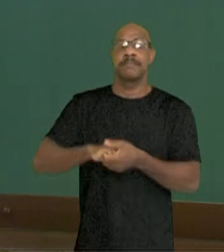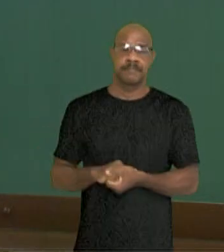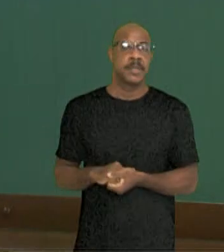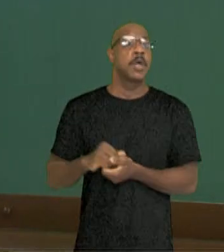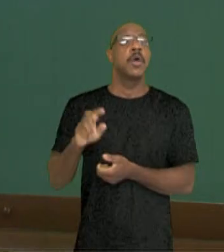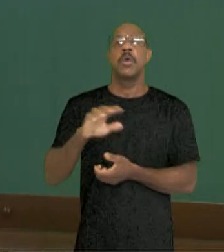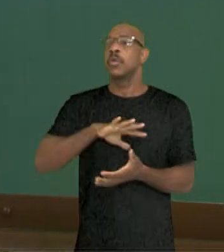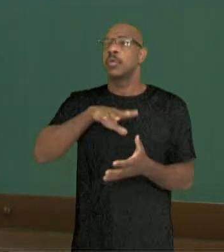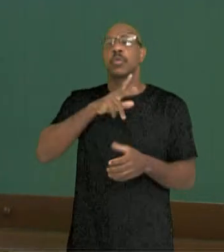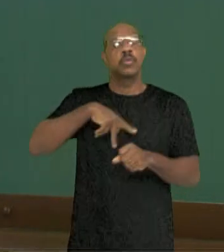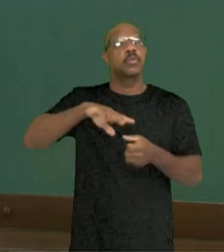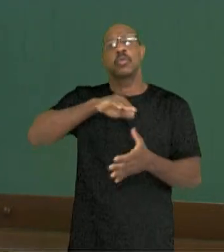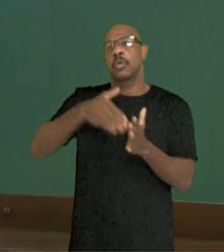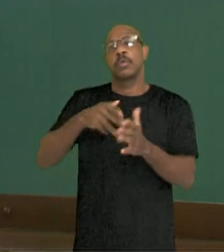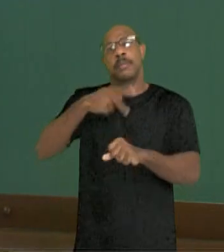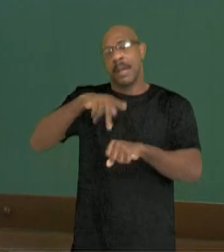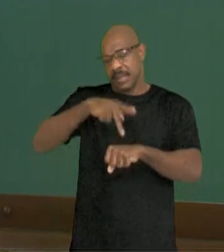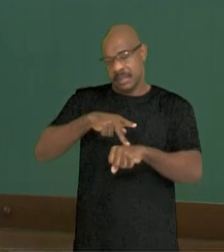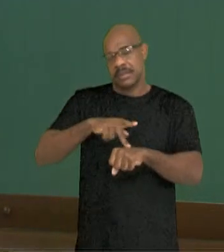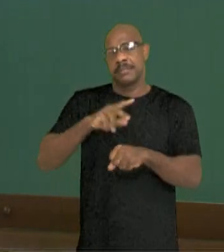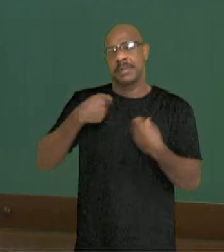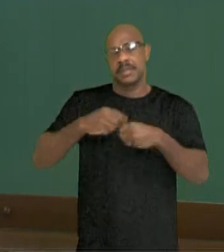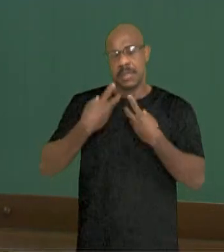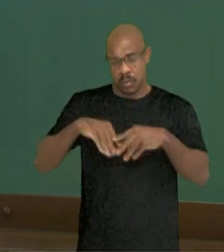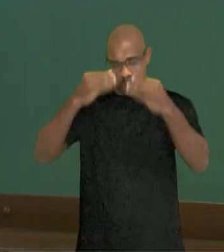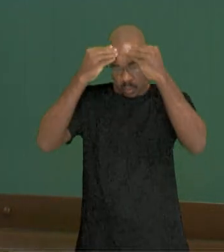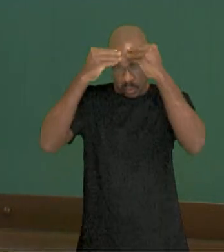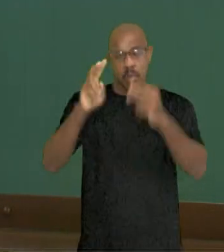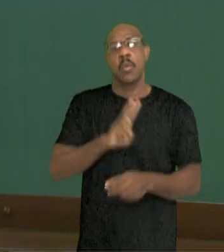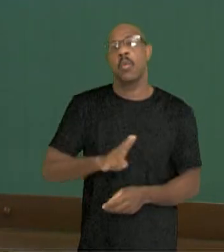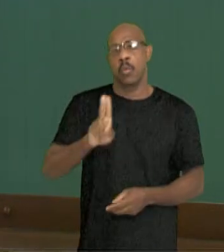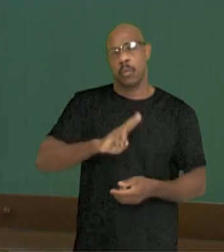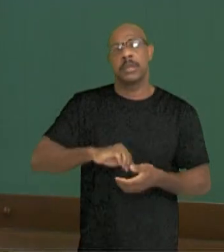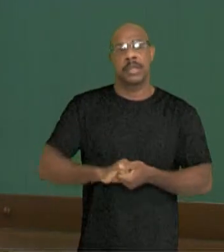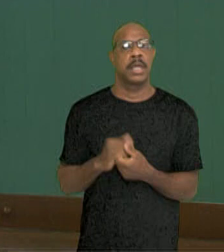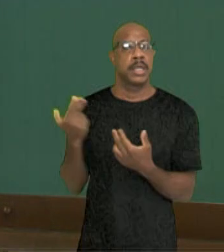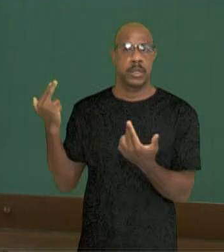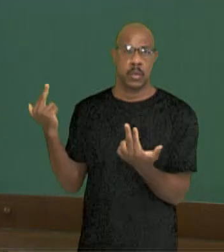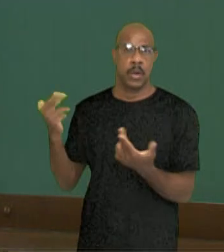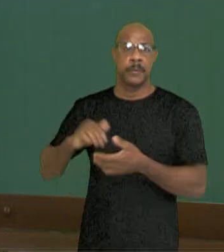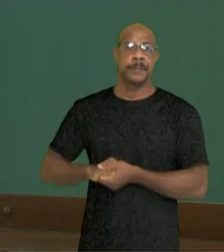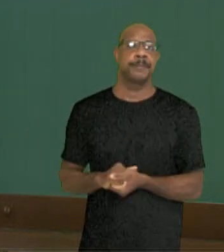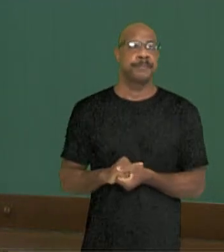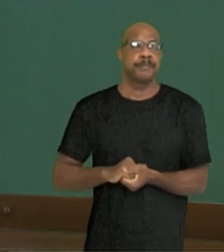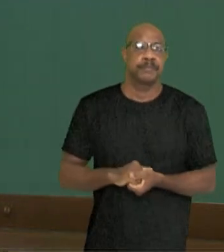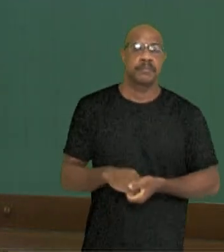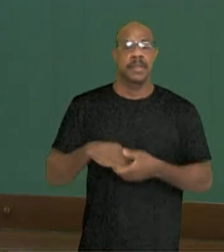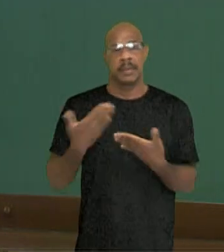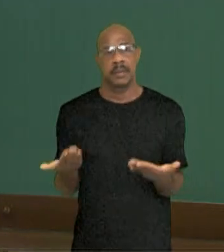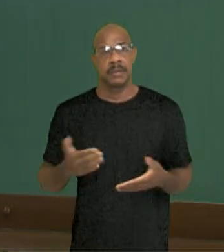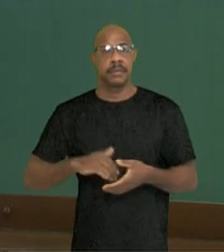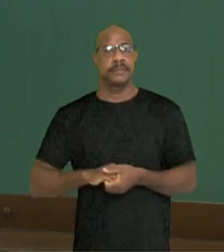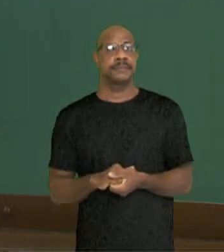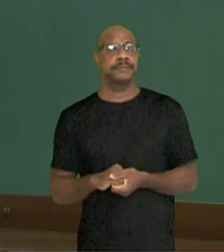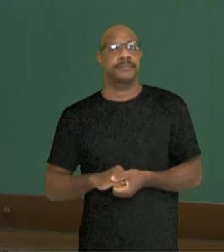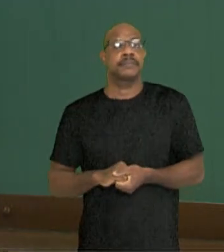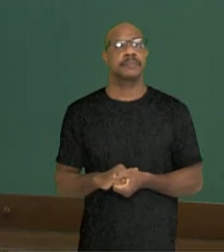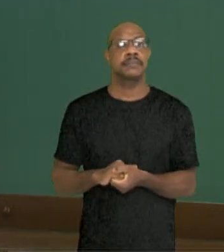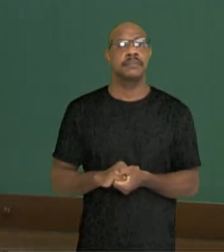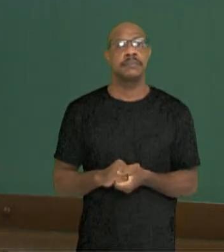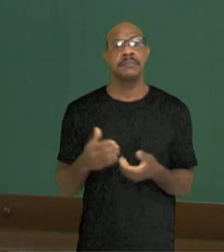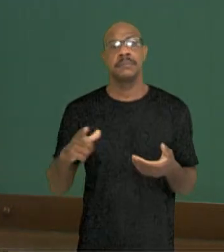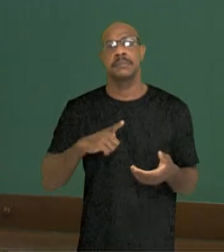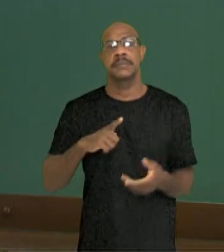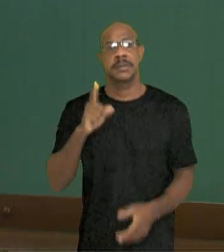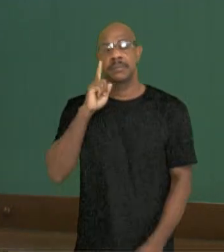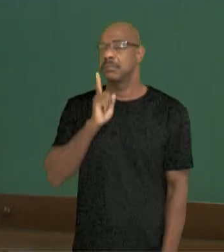que todos devem, evidentemente, que cursa o mínimo de química, entender. Muito bem. Aqui nós